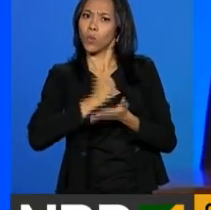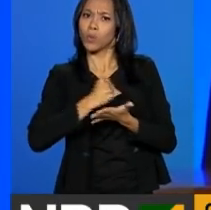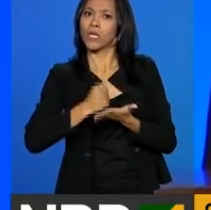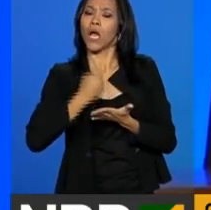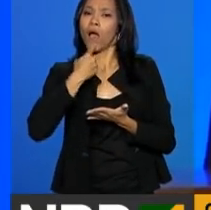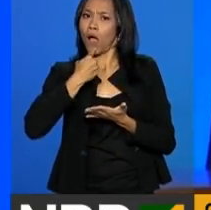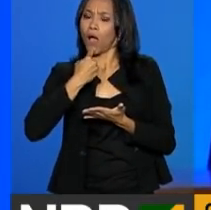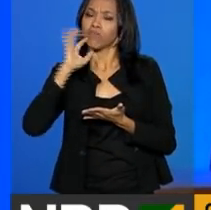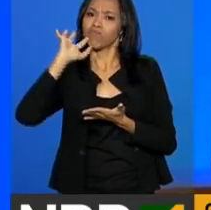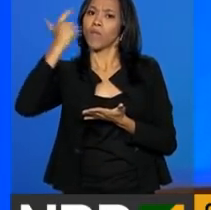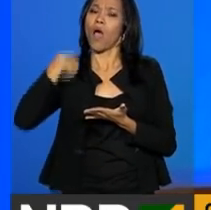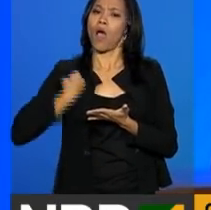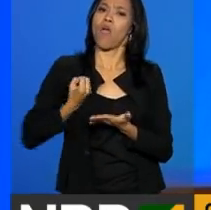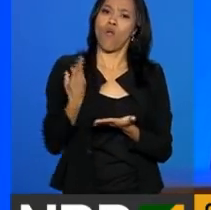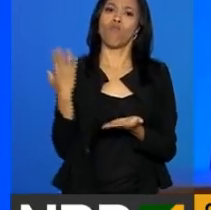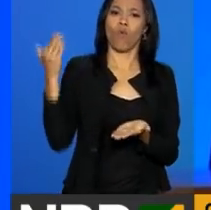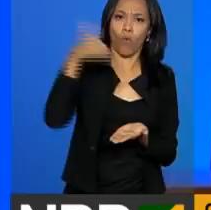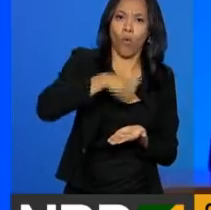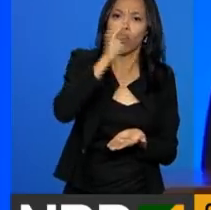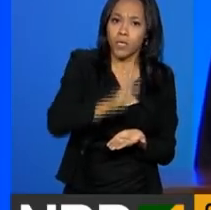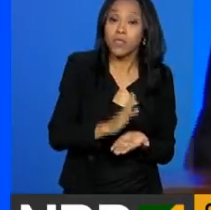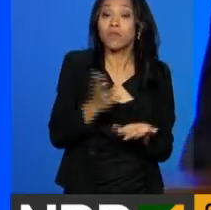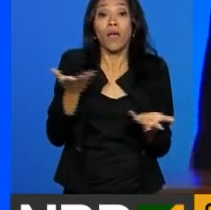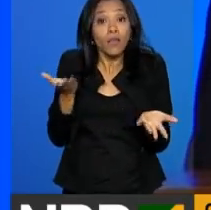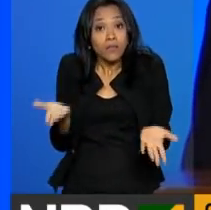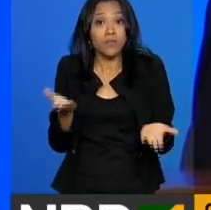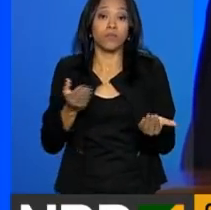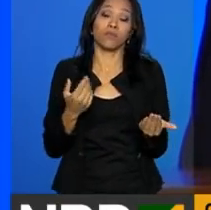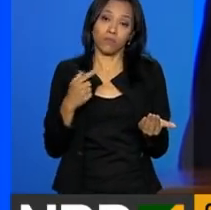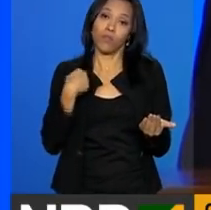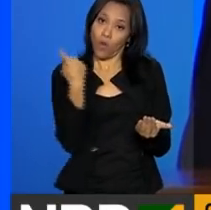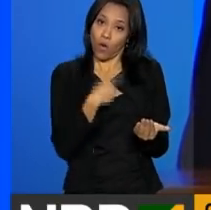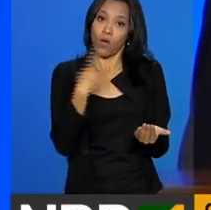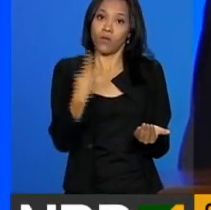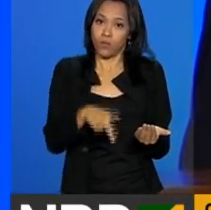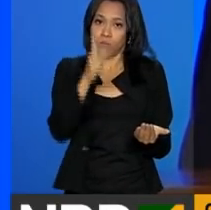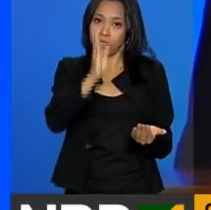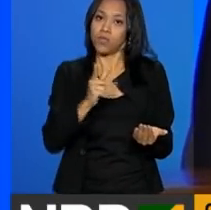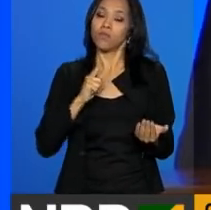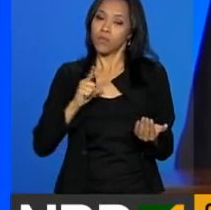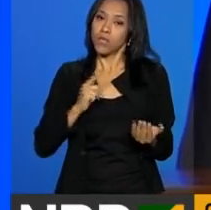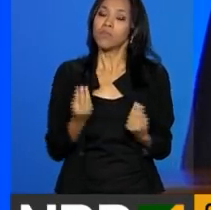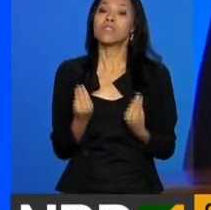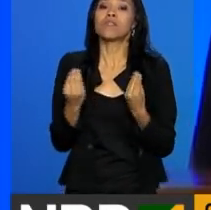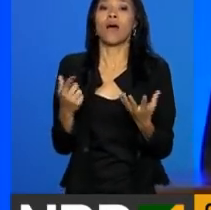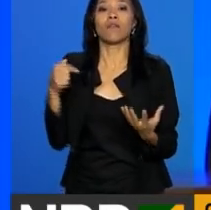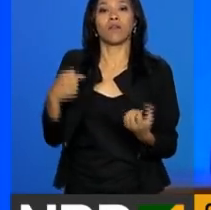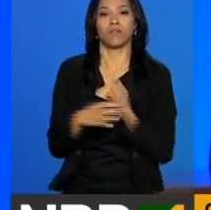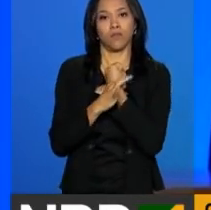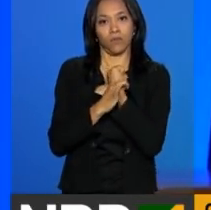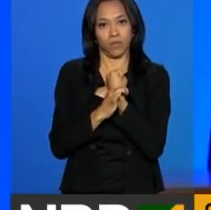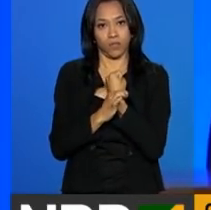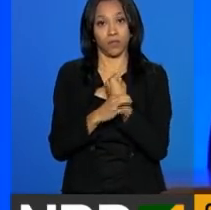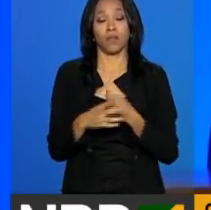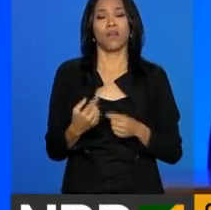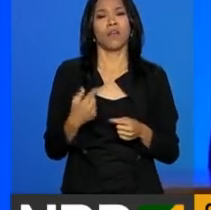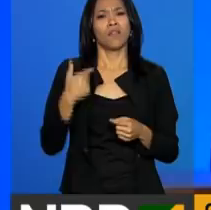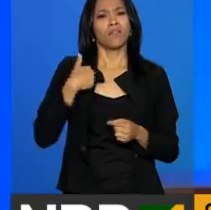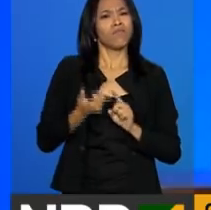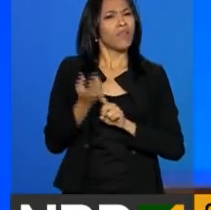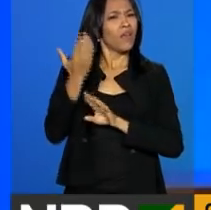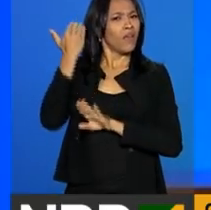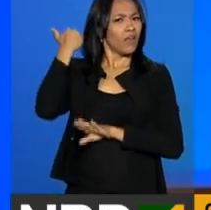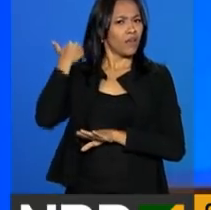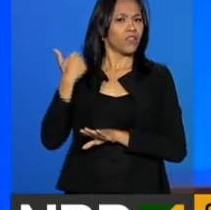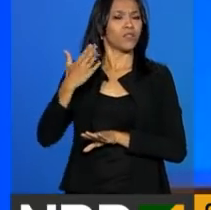em investir no nosso país e isso nós temos assegurado a eu desde o primeiro momento do nosso governo eu